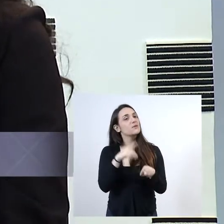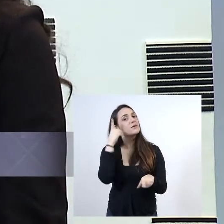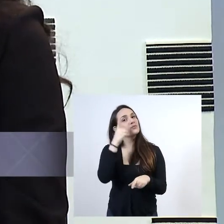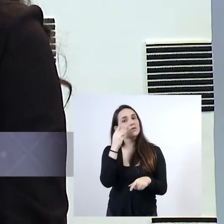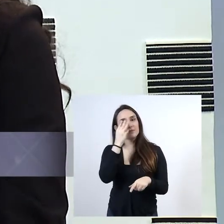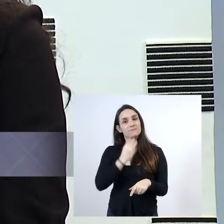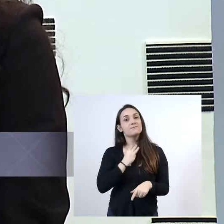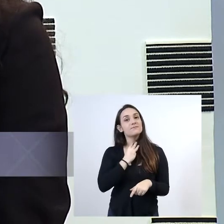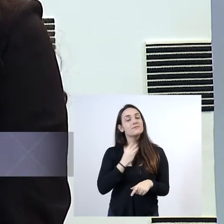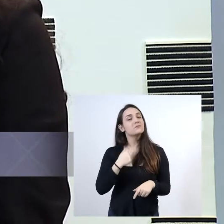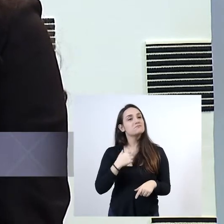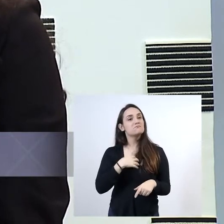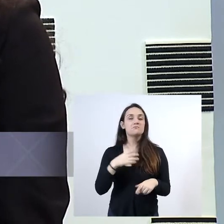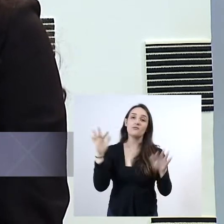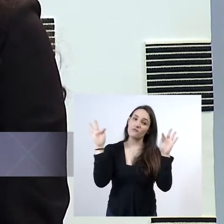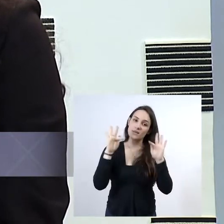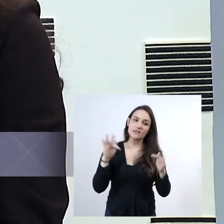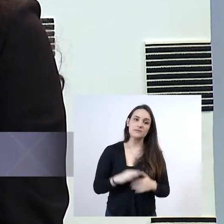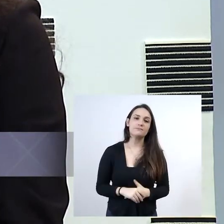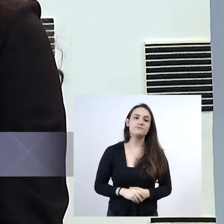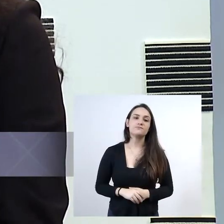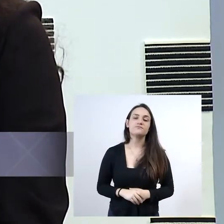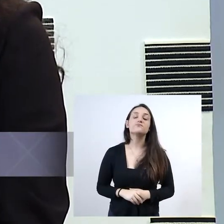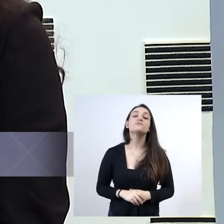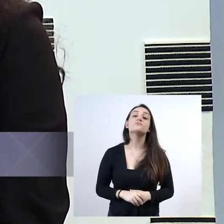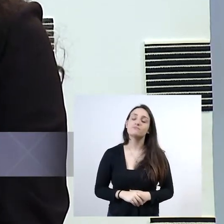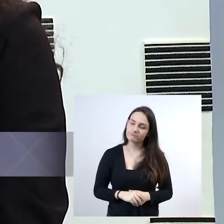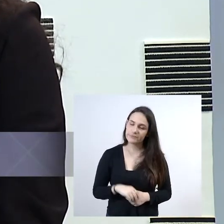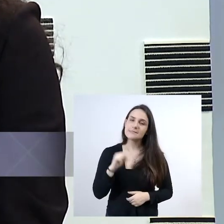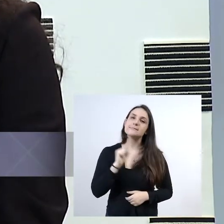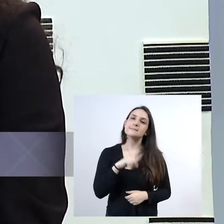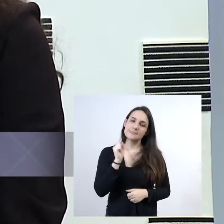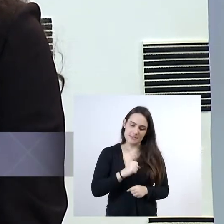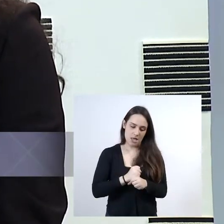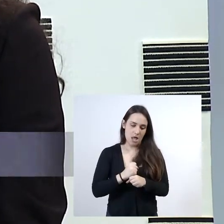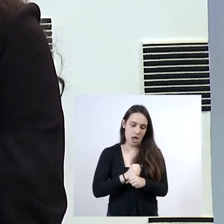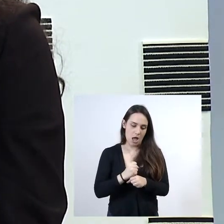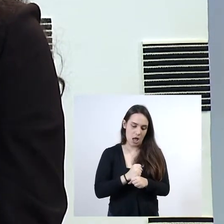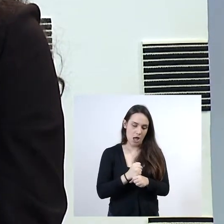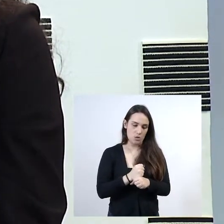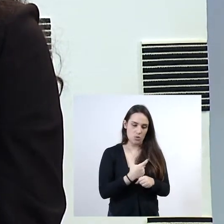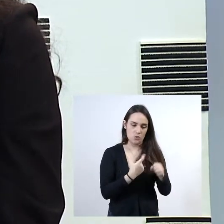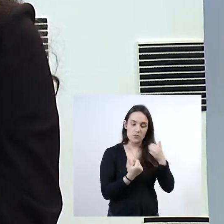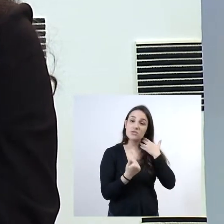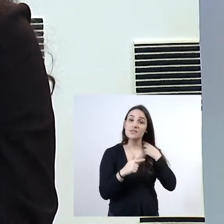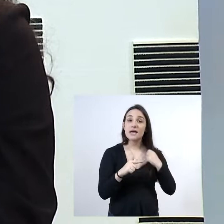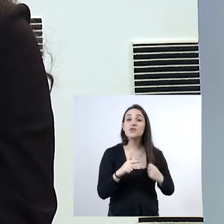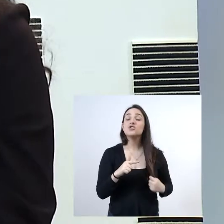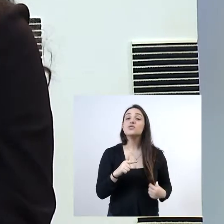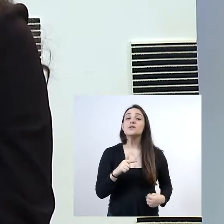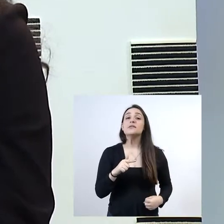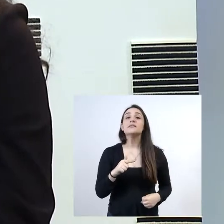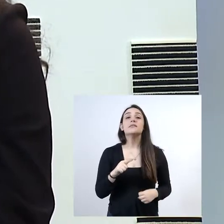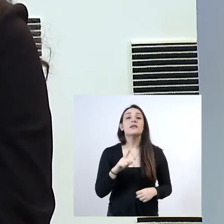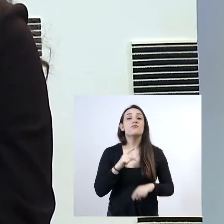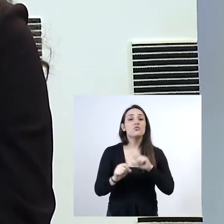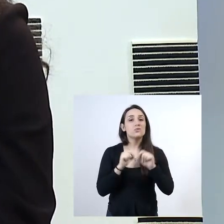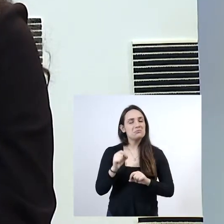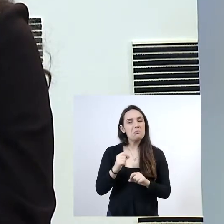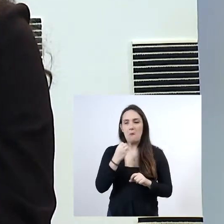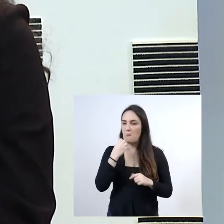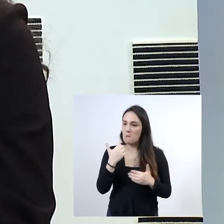uma alegria para nós. Sim, de 2017 para cá, acho que uma das principais vantagens,